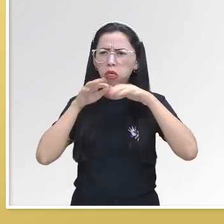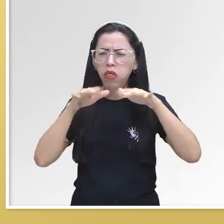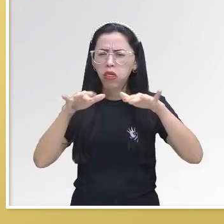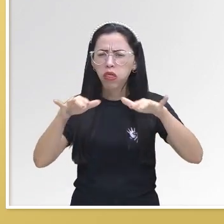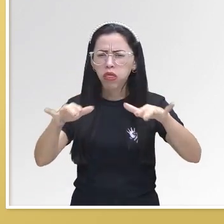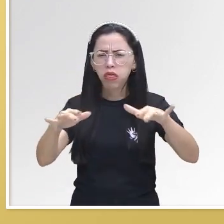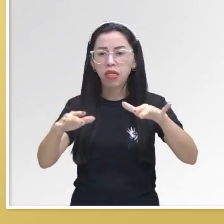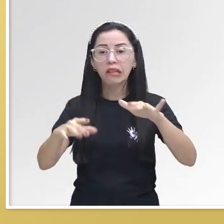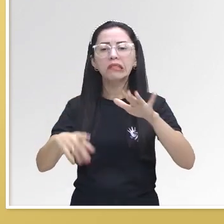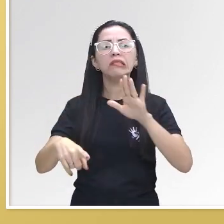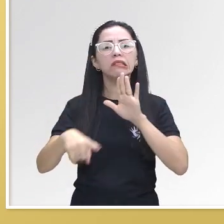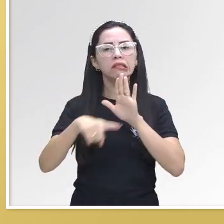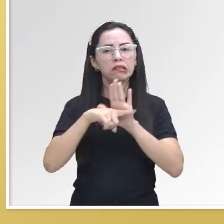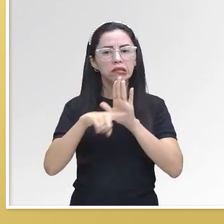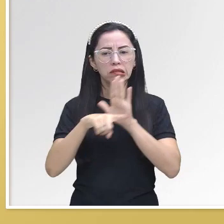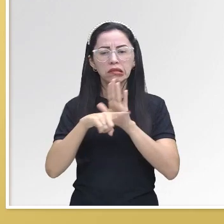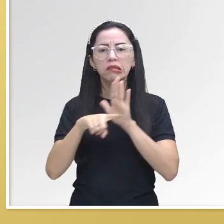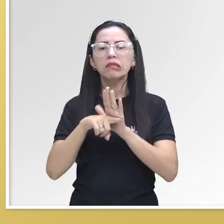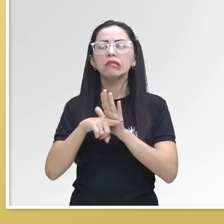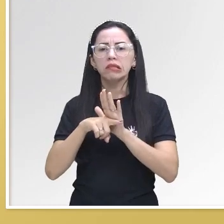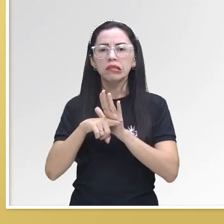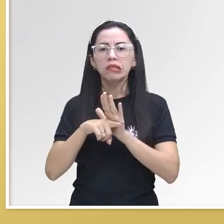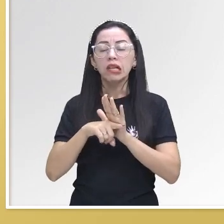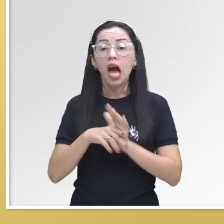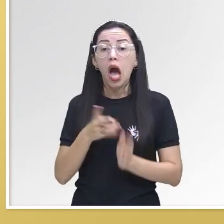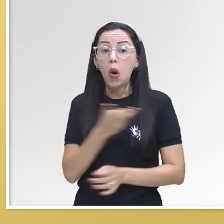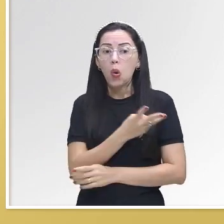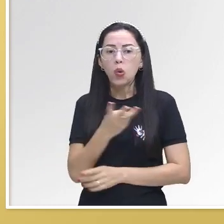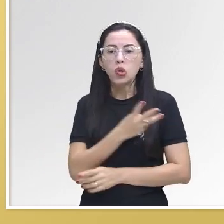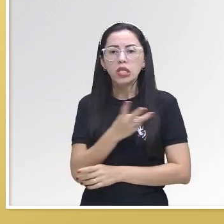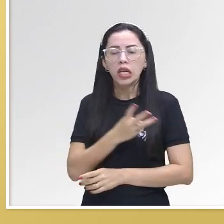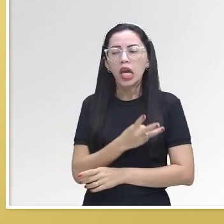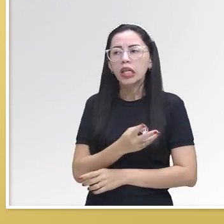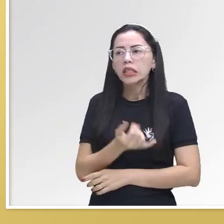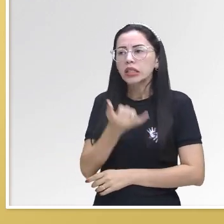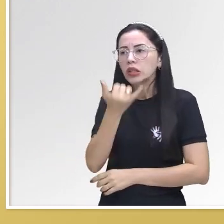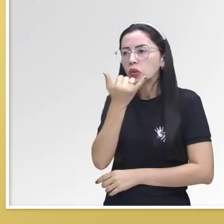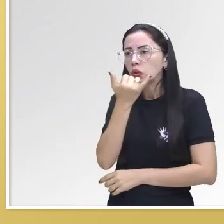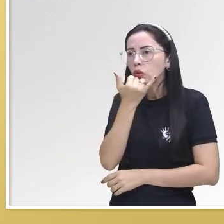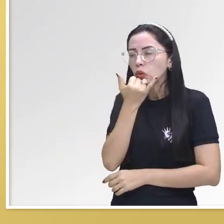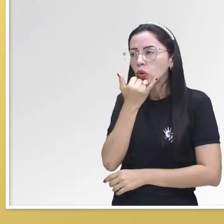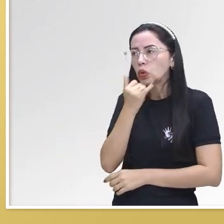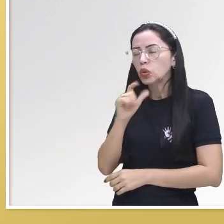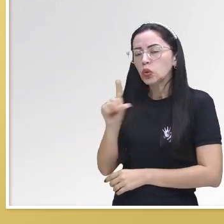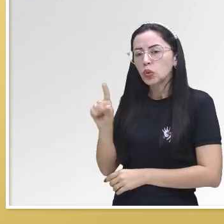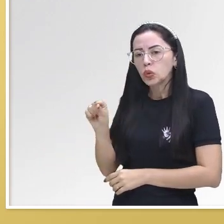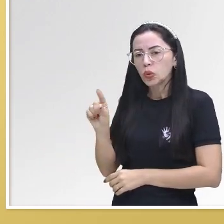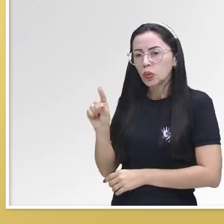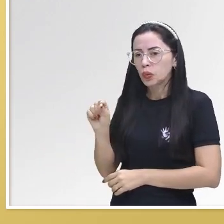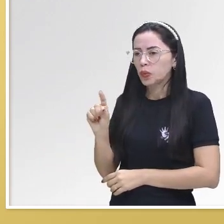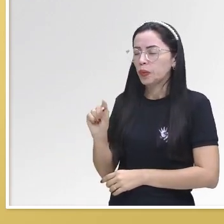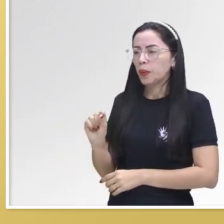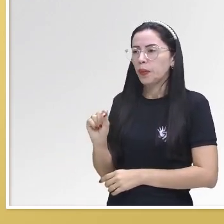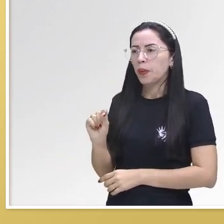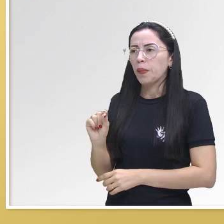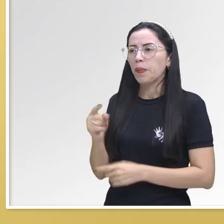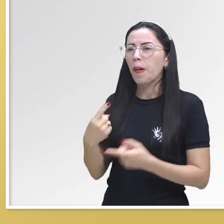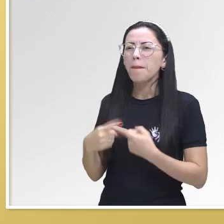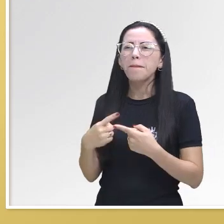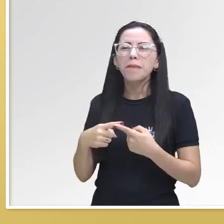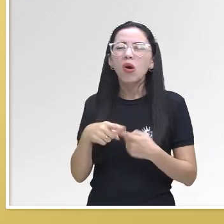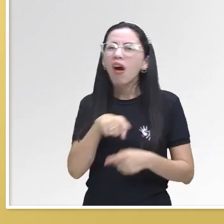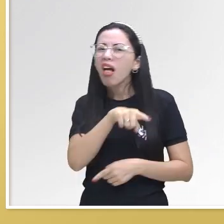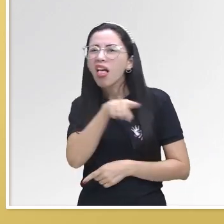gravaram outro vídeo junto, pedindo desculpa e dizendo que as pessoas não tinham entendido a